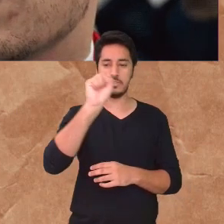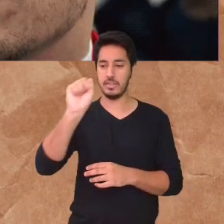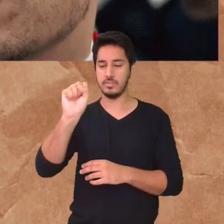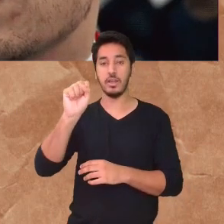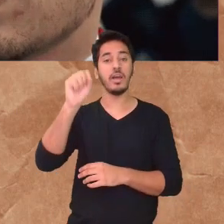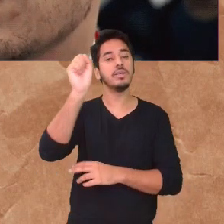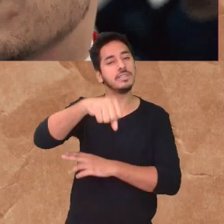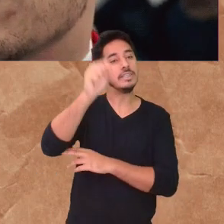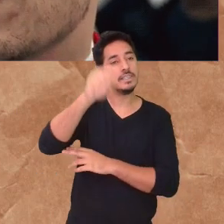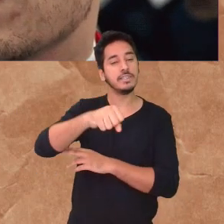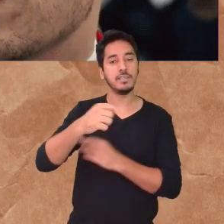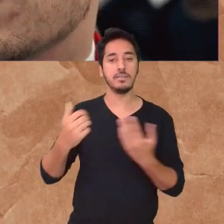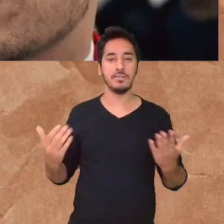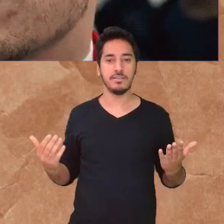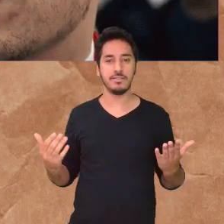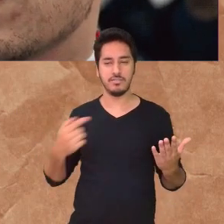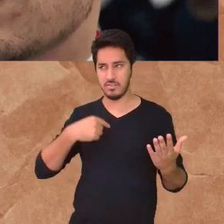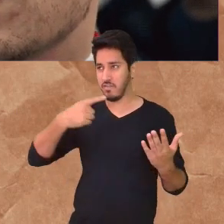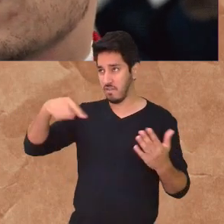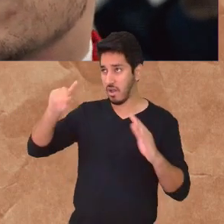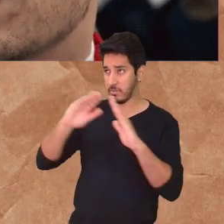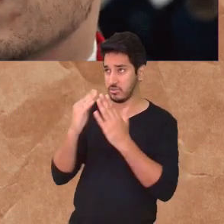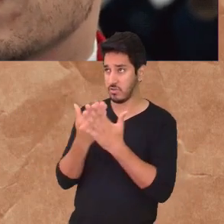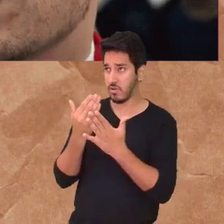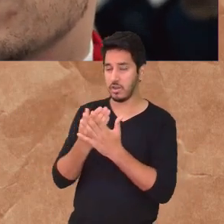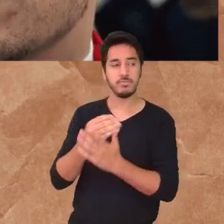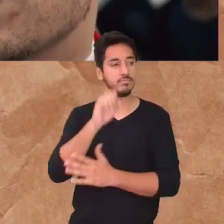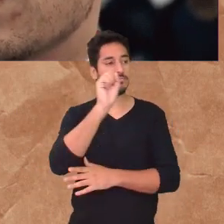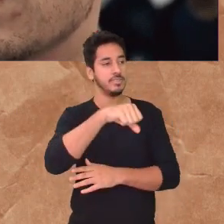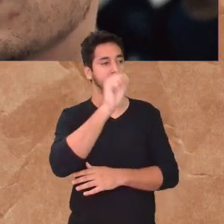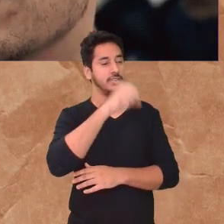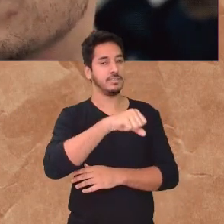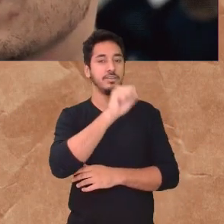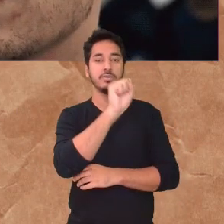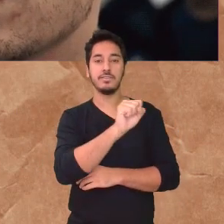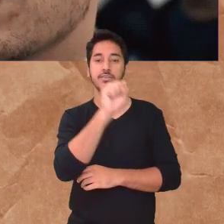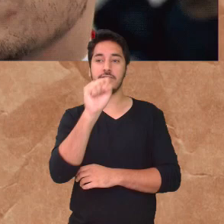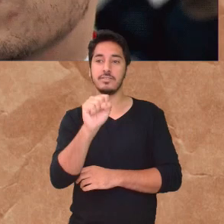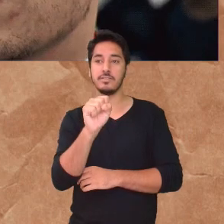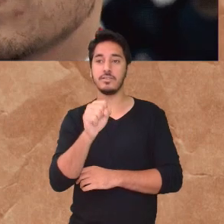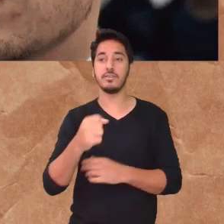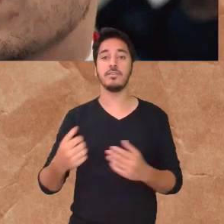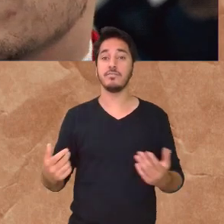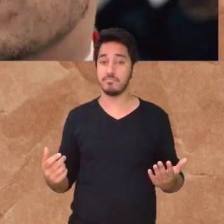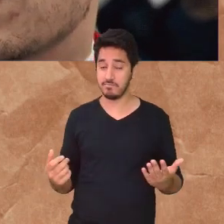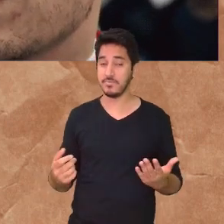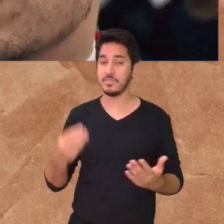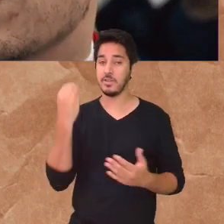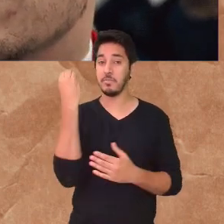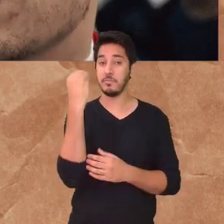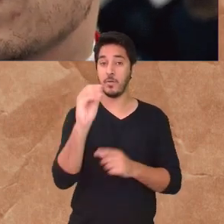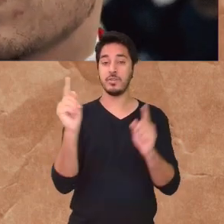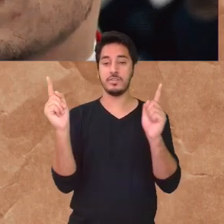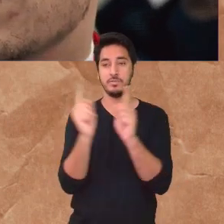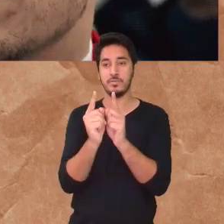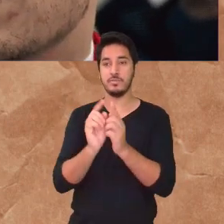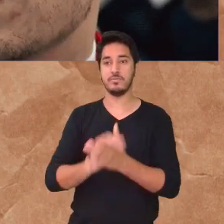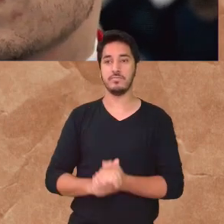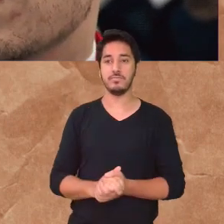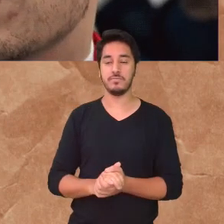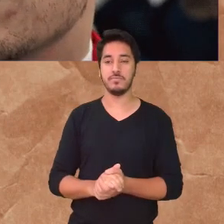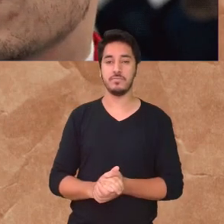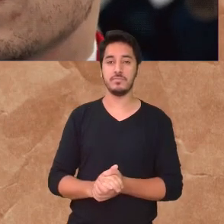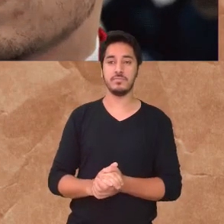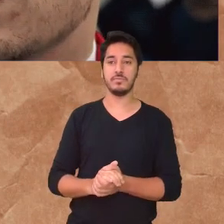reforçar. Então, percebam, gente, que é até legal perceber que até a entonação a gente coloca nessas abreviações.